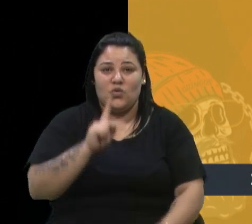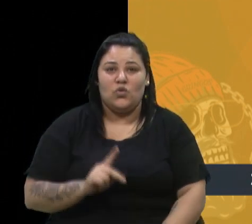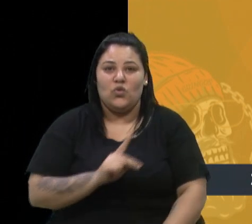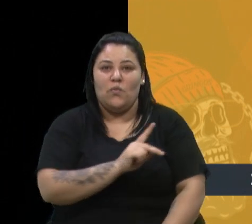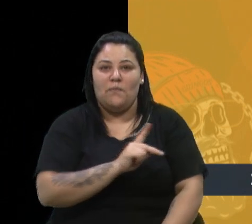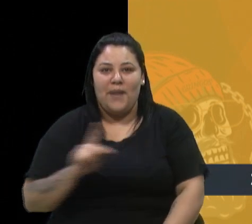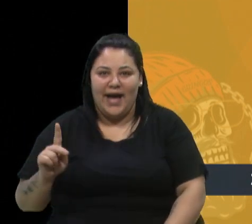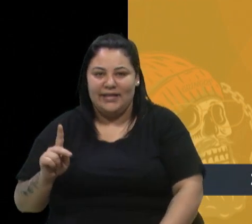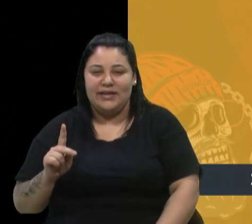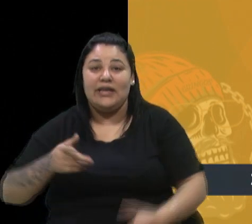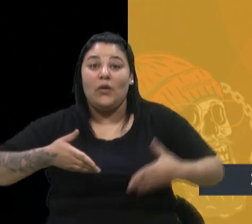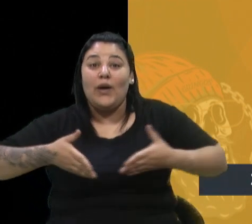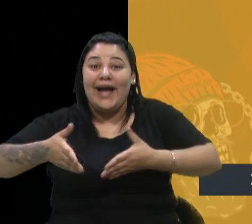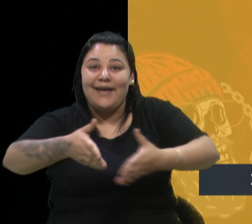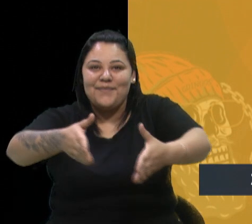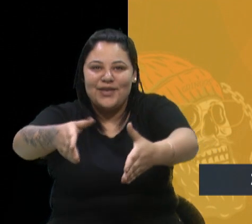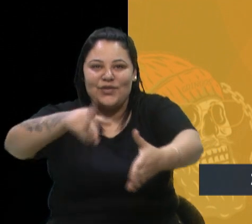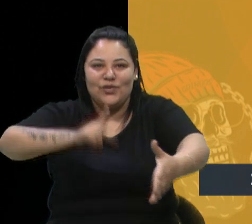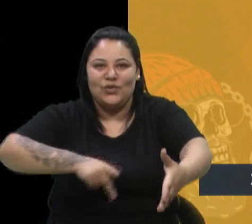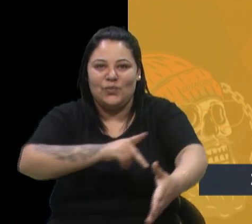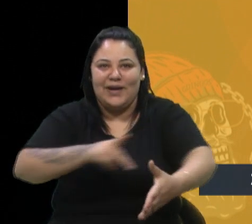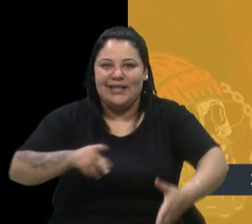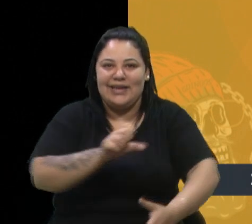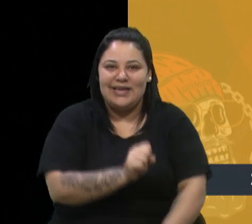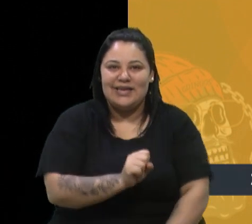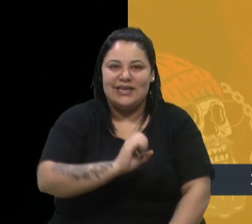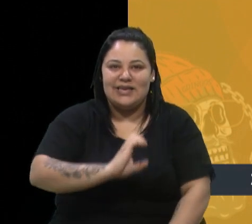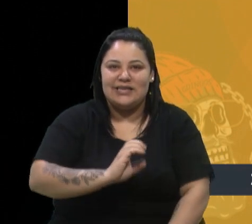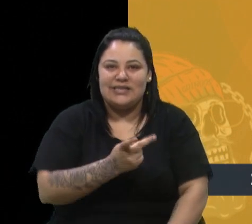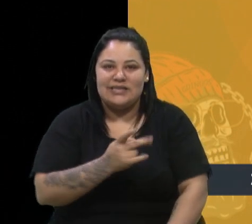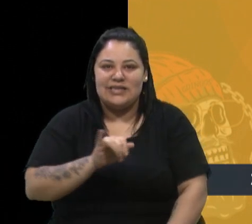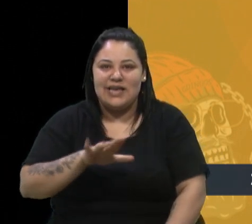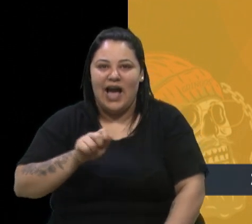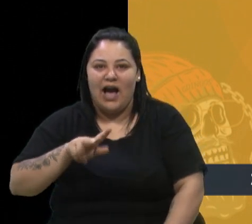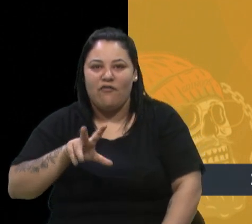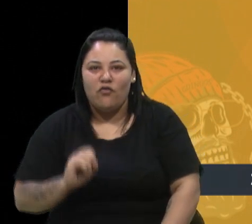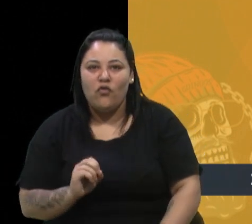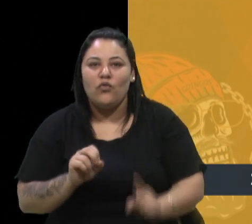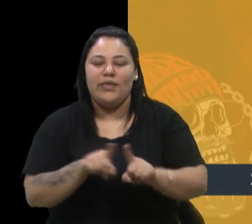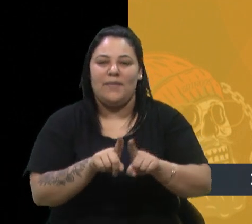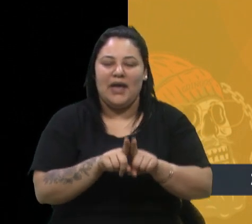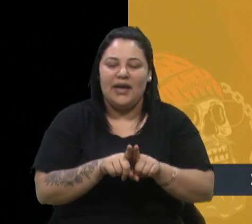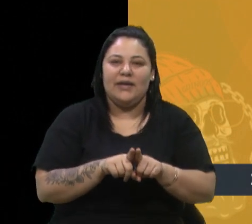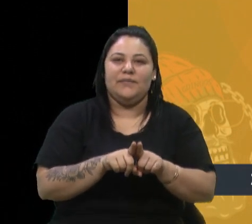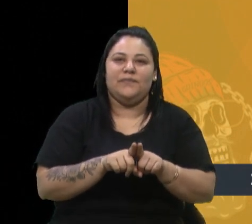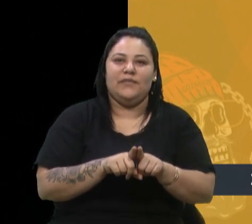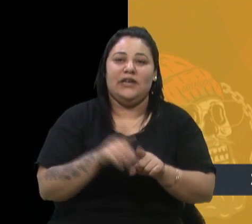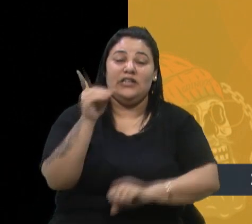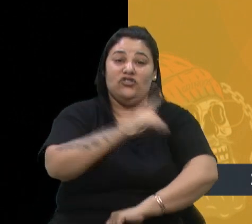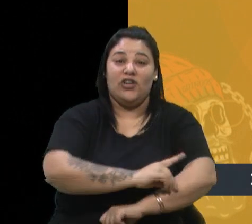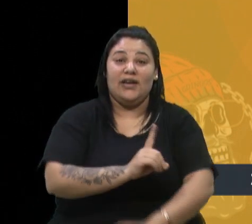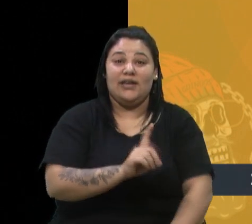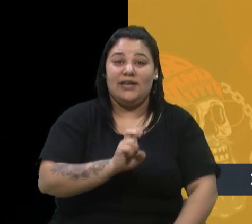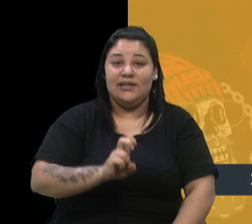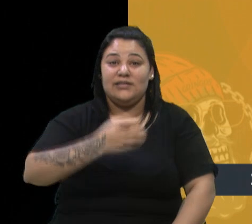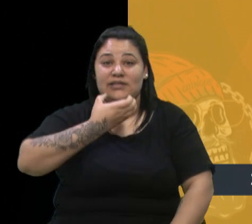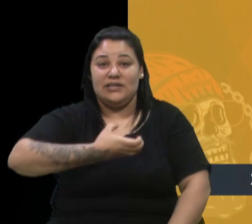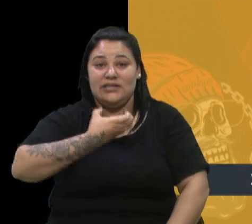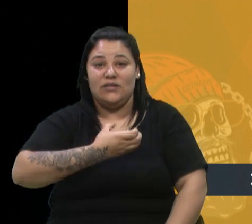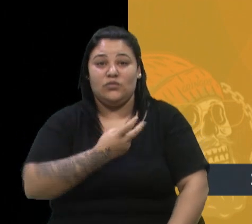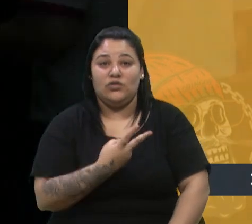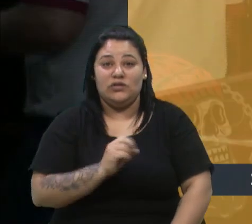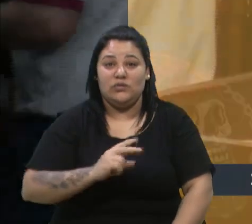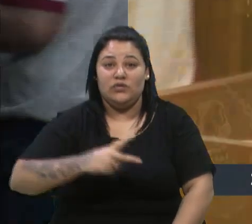Padre Esquiavo, vereador Meneguzzi. Vai acontecer essa ultramaratona no Caminhos do Padre Esquiavo. E dia 15 de dezembro de 2024,